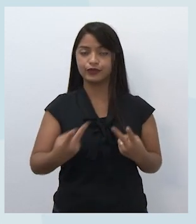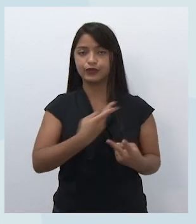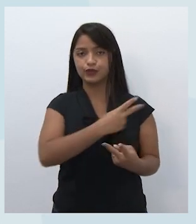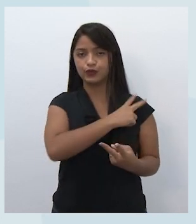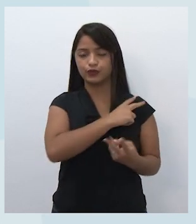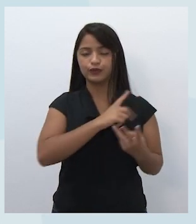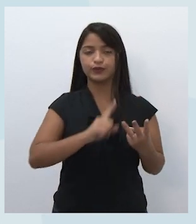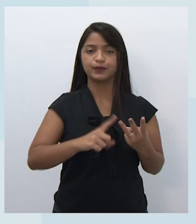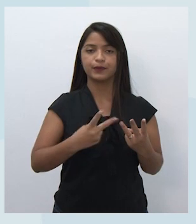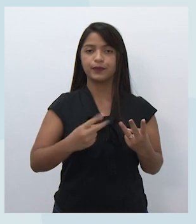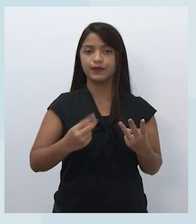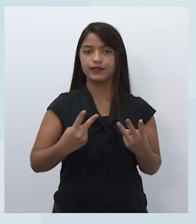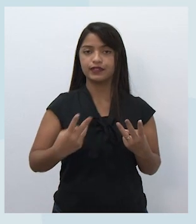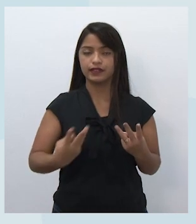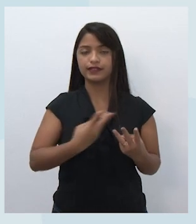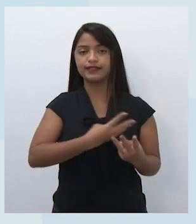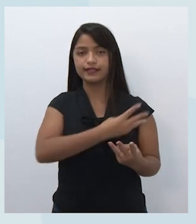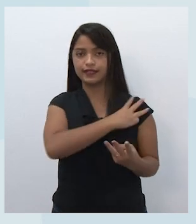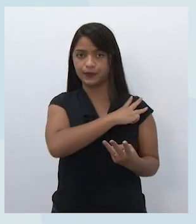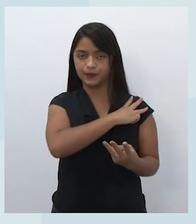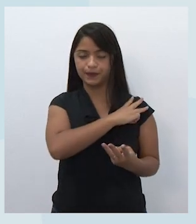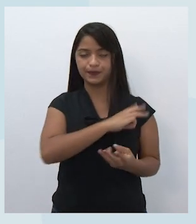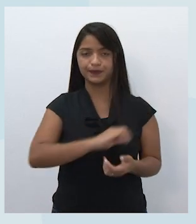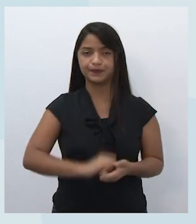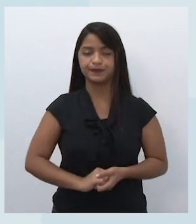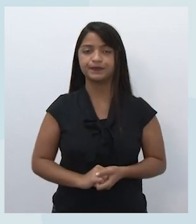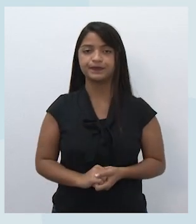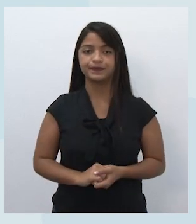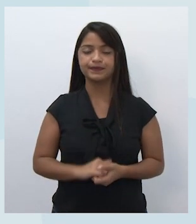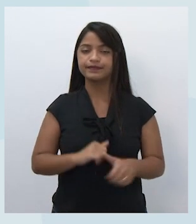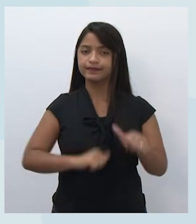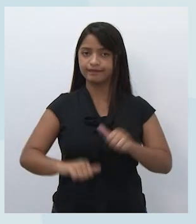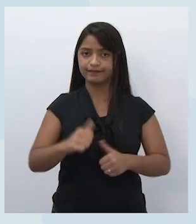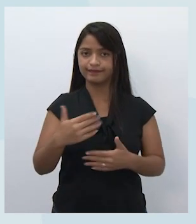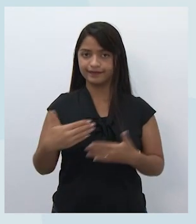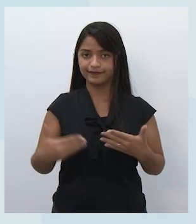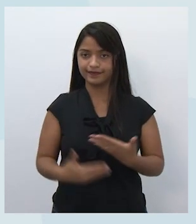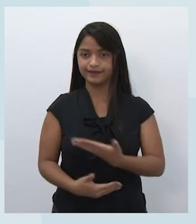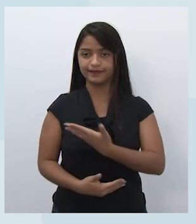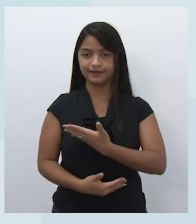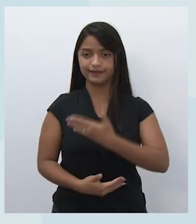terceira série do ensino médio. Próximo slide.